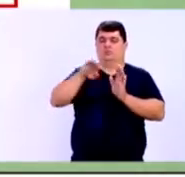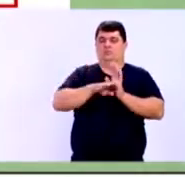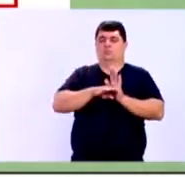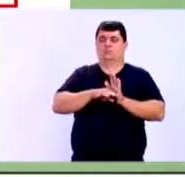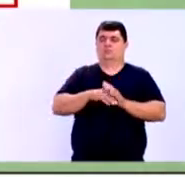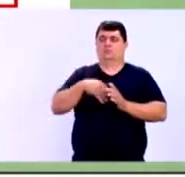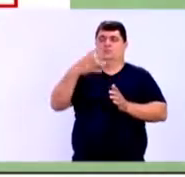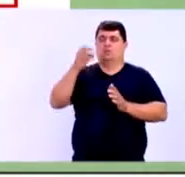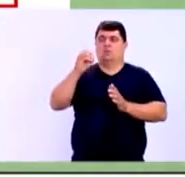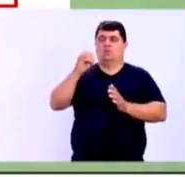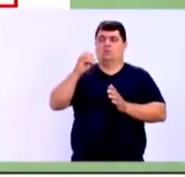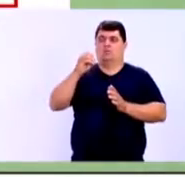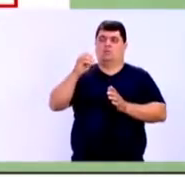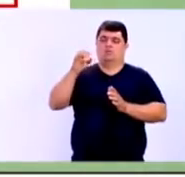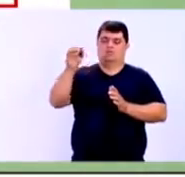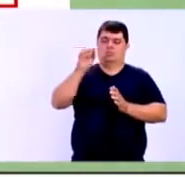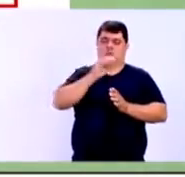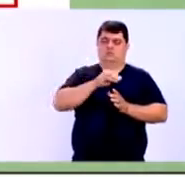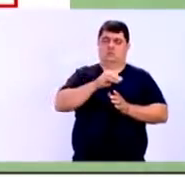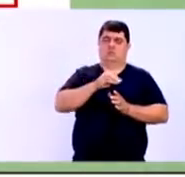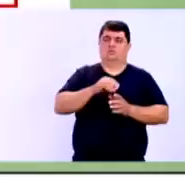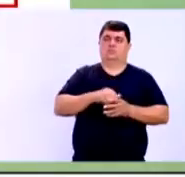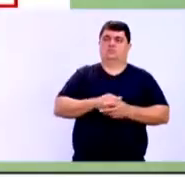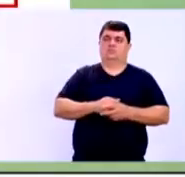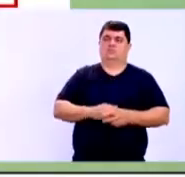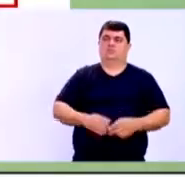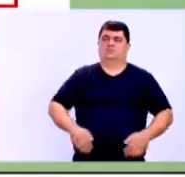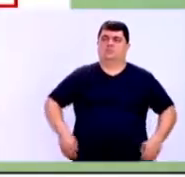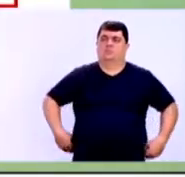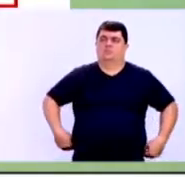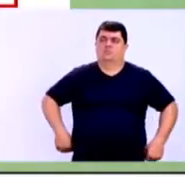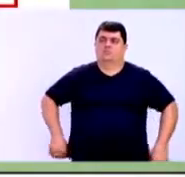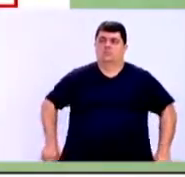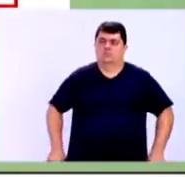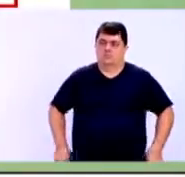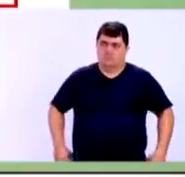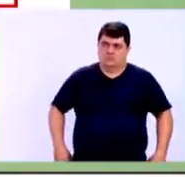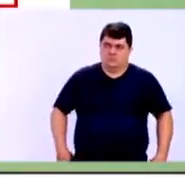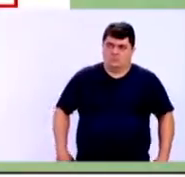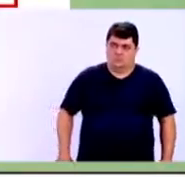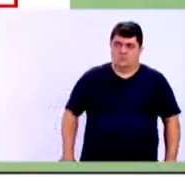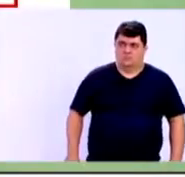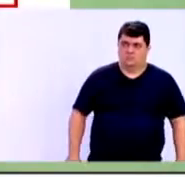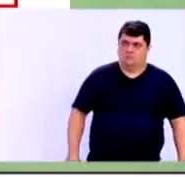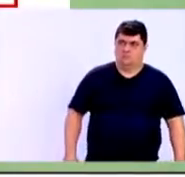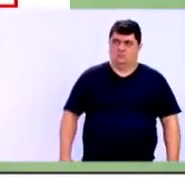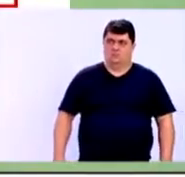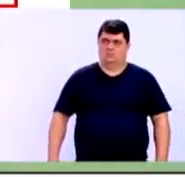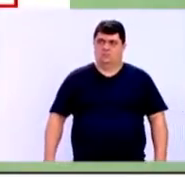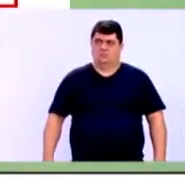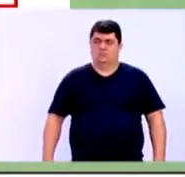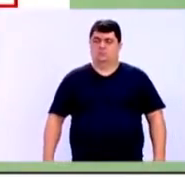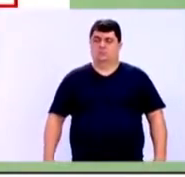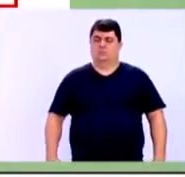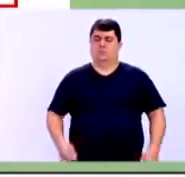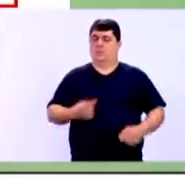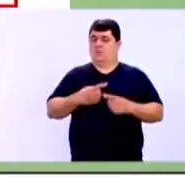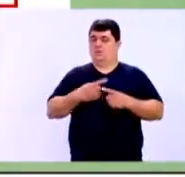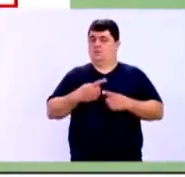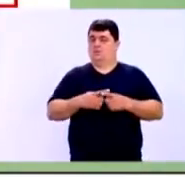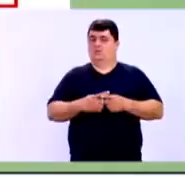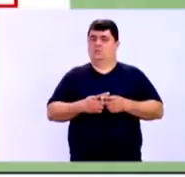total de 40 e baixa só 30 ao preço de 200 unidades monetárias, de forma